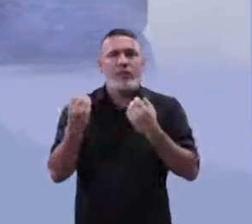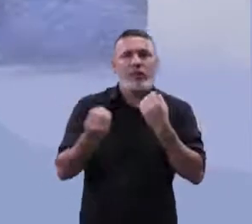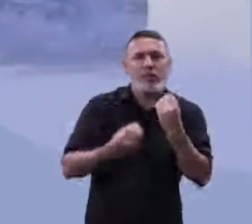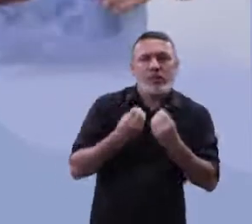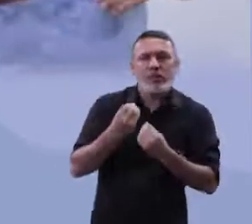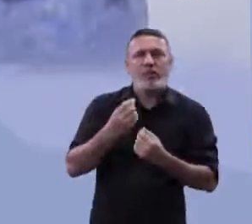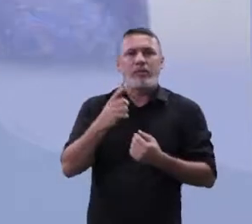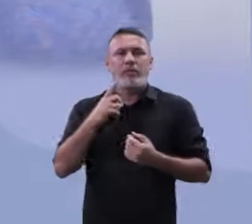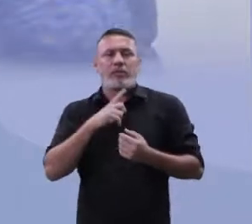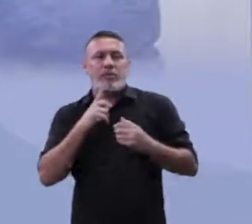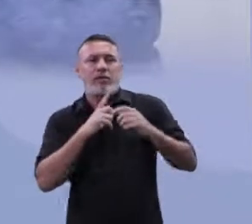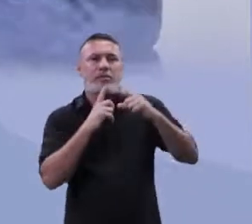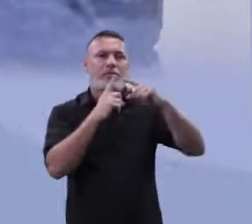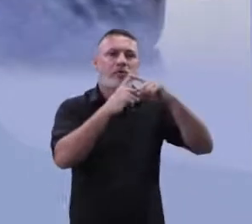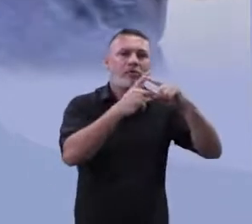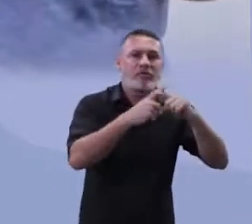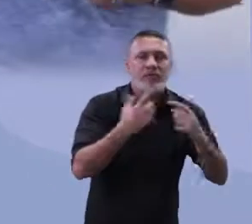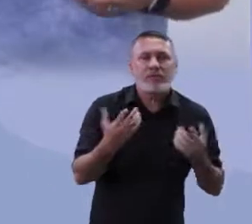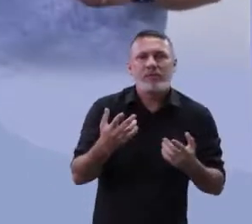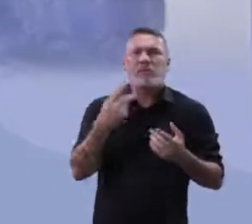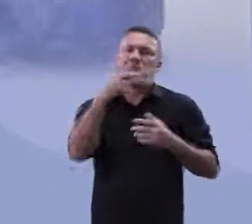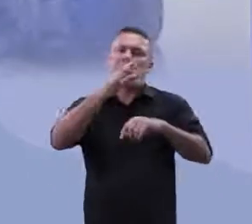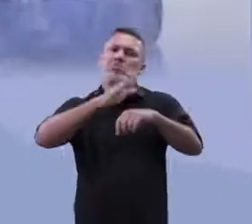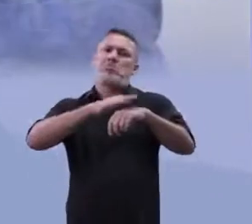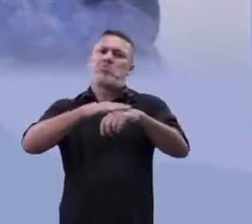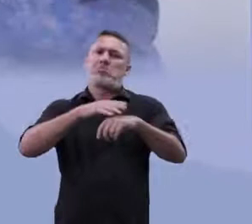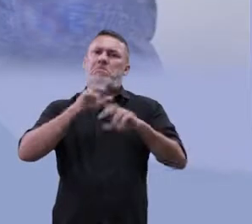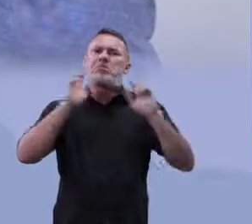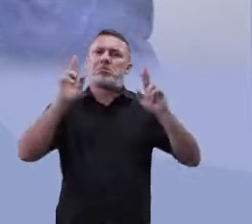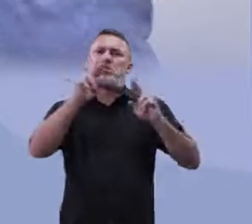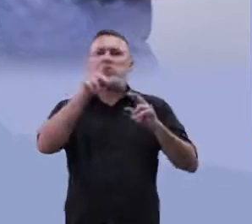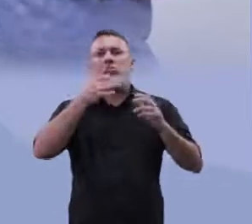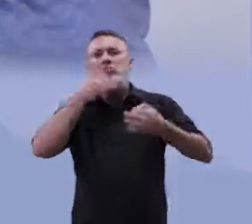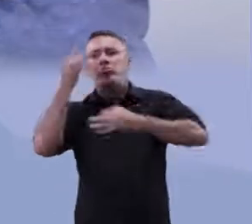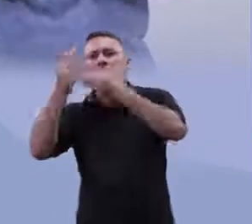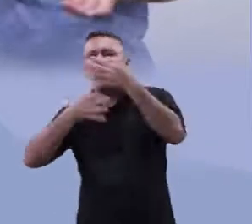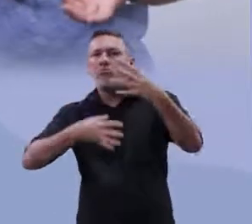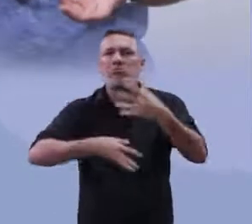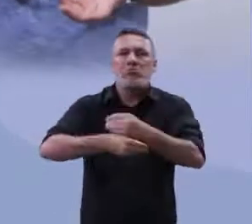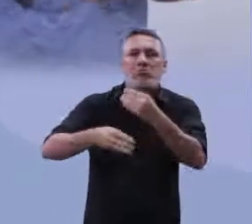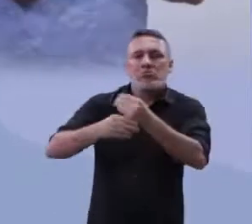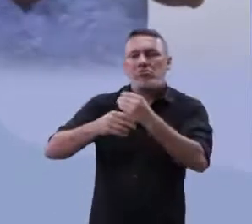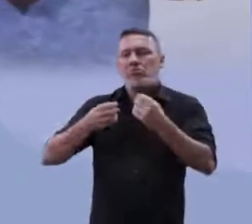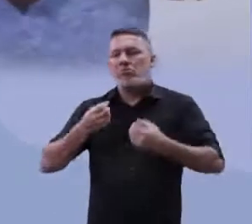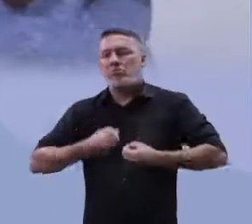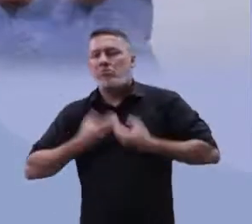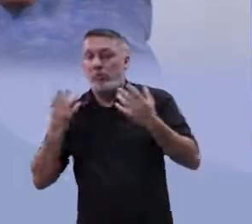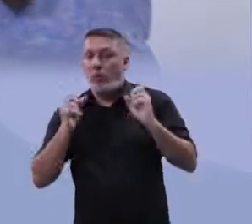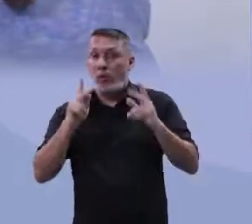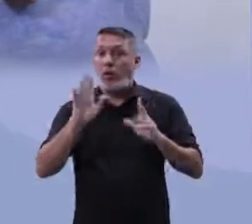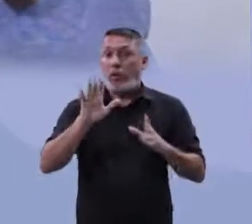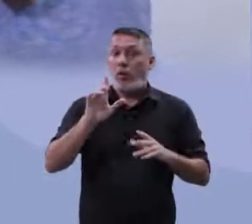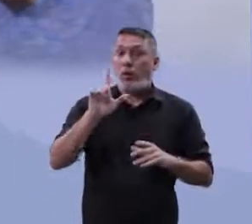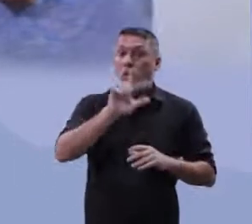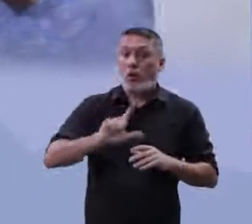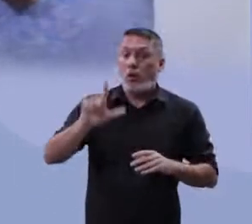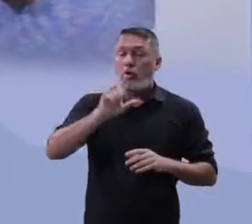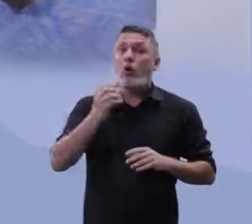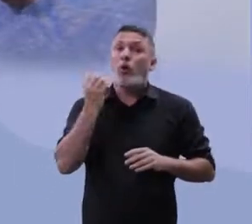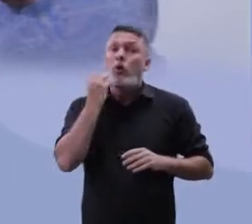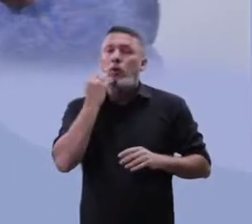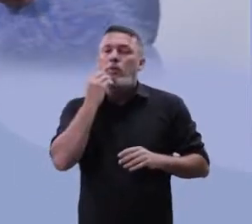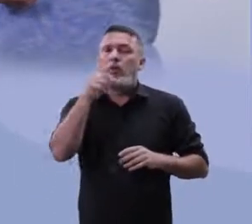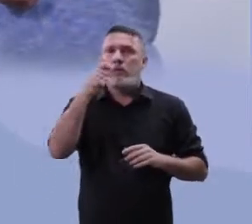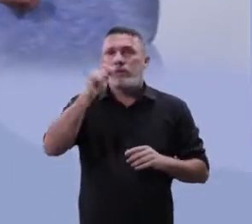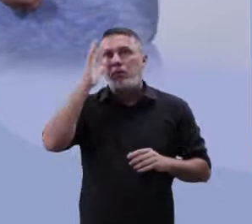dificuldades encontradas, os pontos positivos. Aí fica a seu critério a forma que você vai trabalhar. Obviamente, você precisa trabalhar